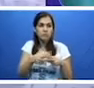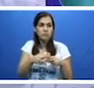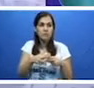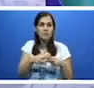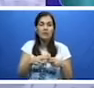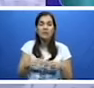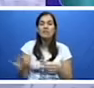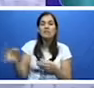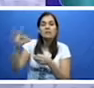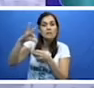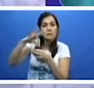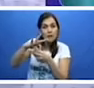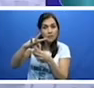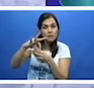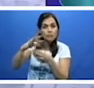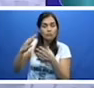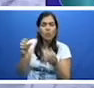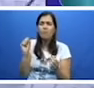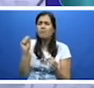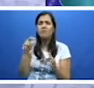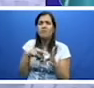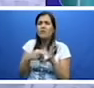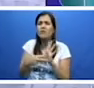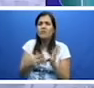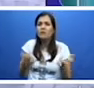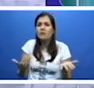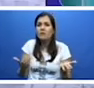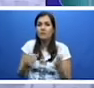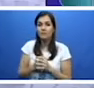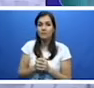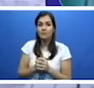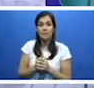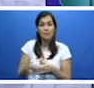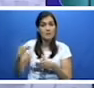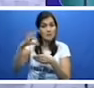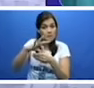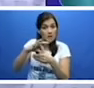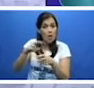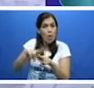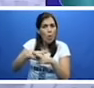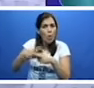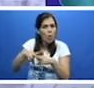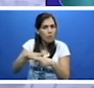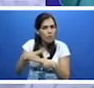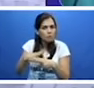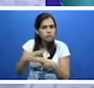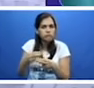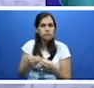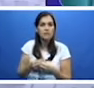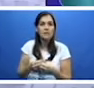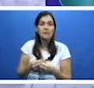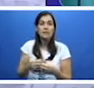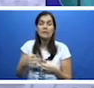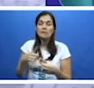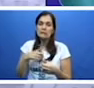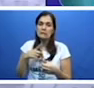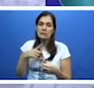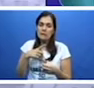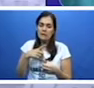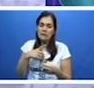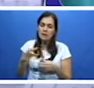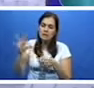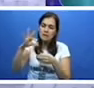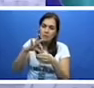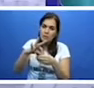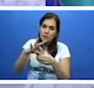Semente Uma semente nua se semente nua no que se refere à tem alguma semente que tem um fruto revestindo ao